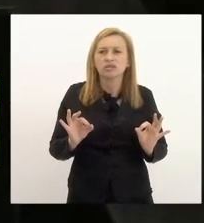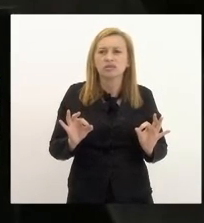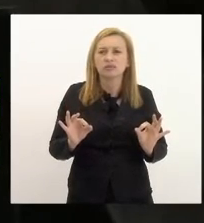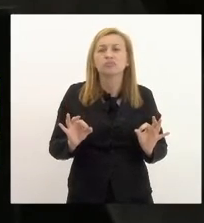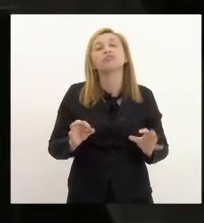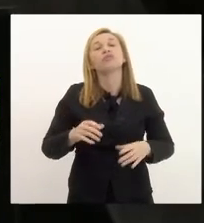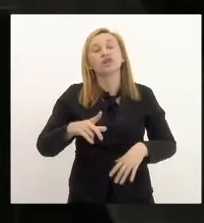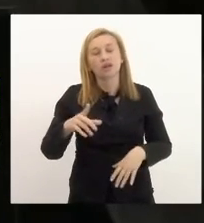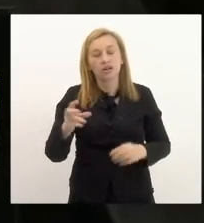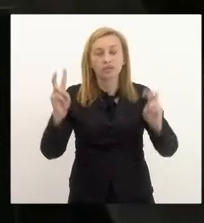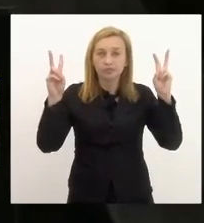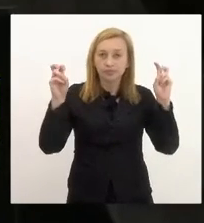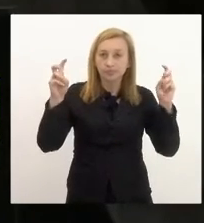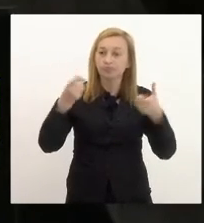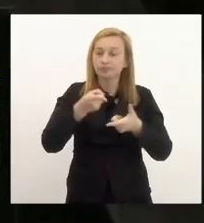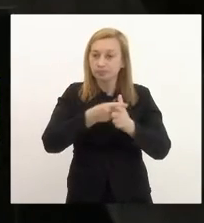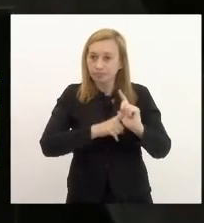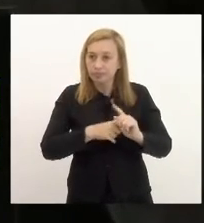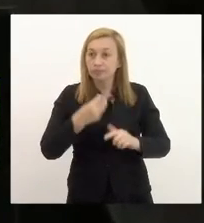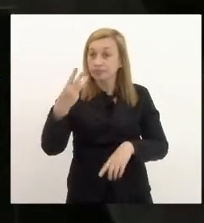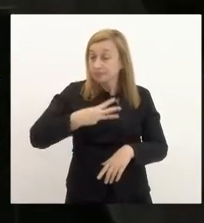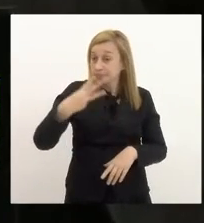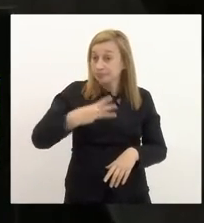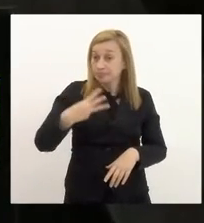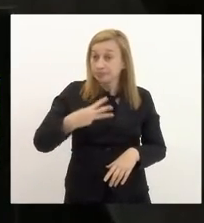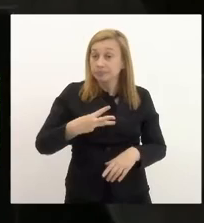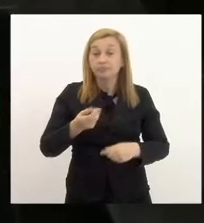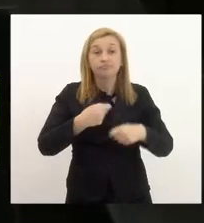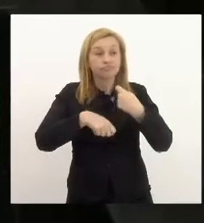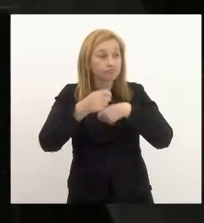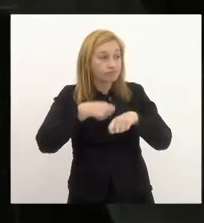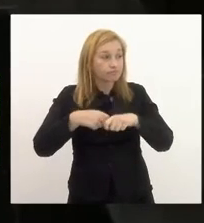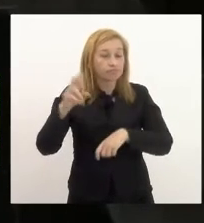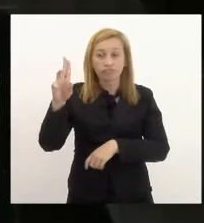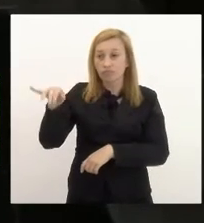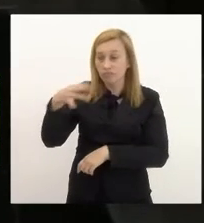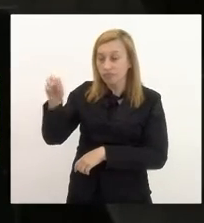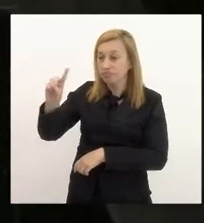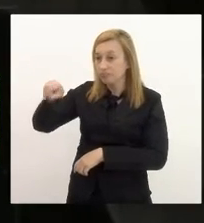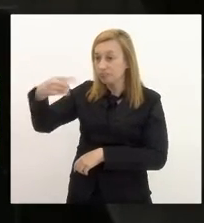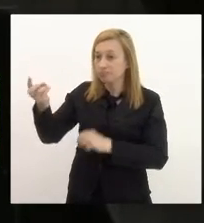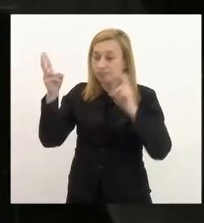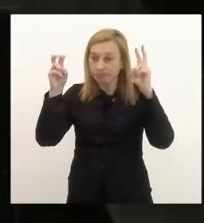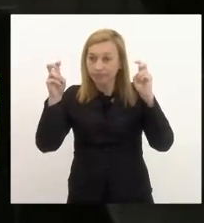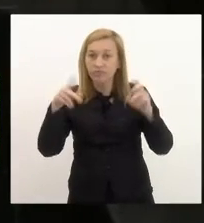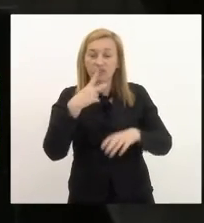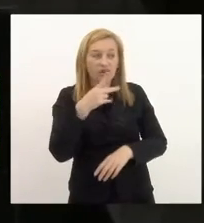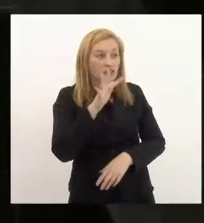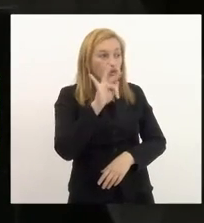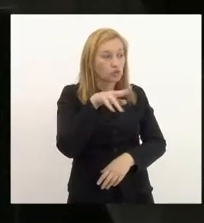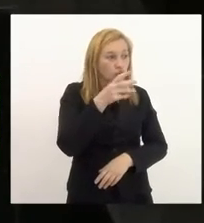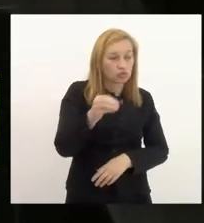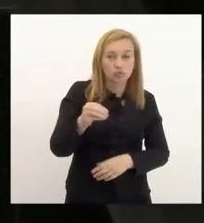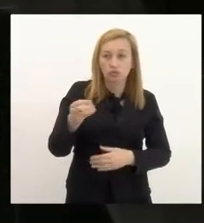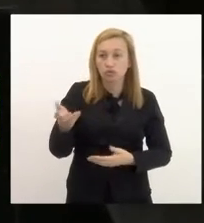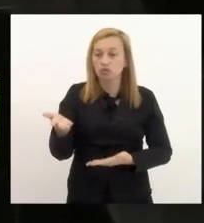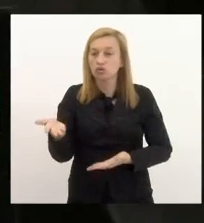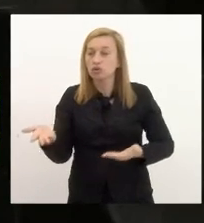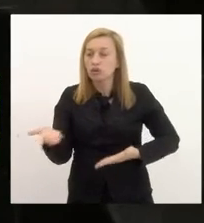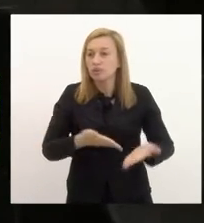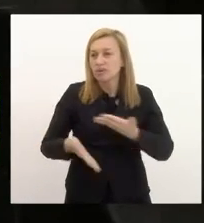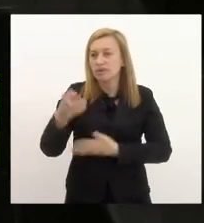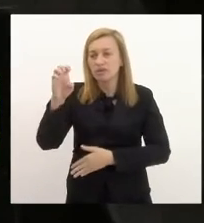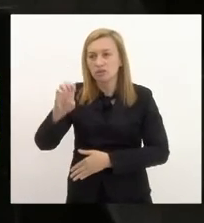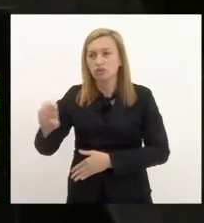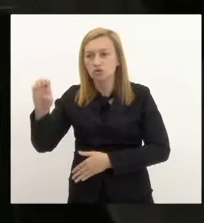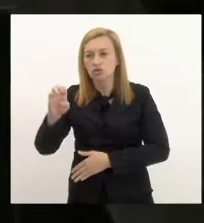então tem a questão da ditadura da dívida em terceiro lugar que negociar com a união e outros temas vossa excelência fala do filme participação dos estados e